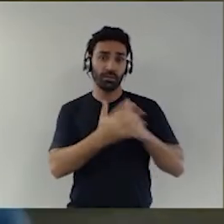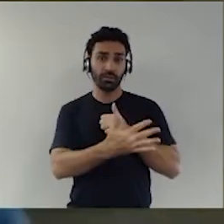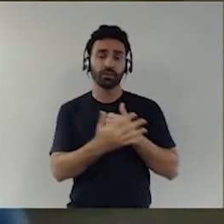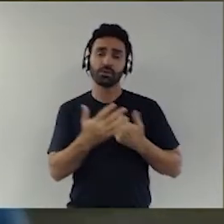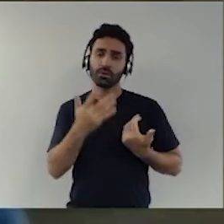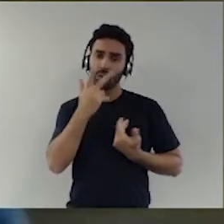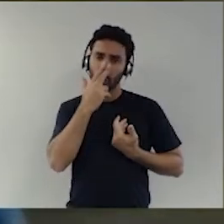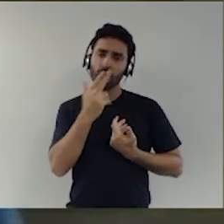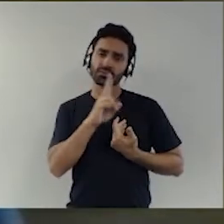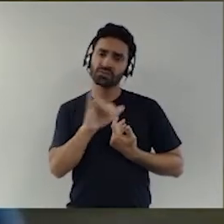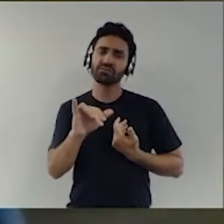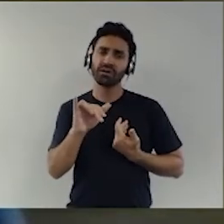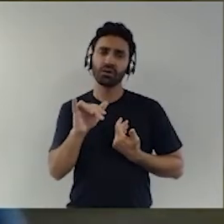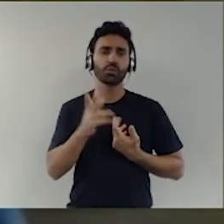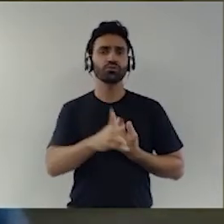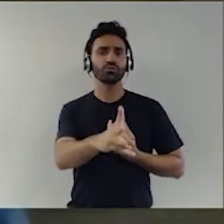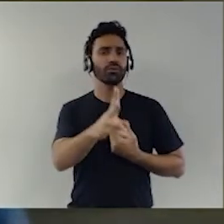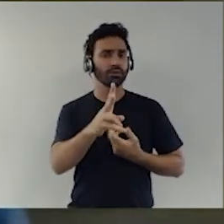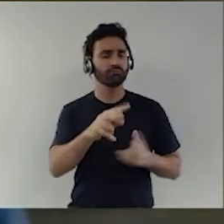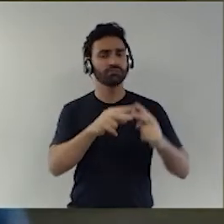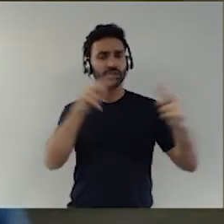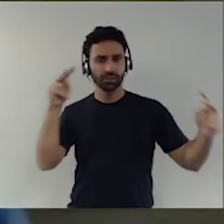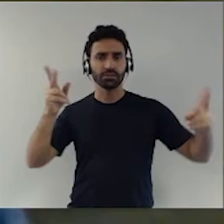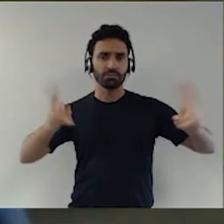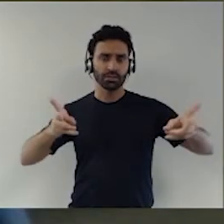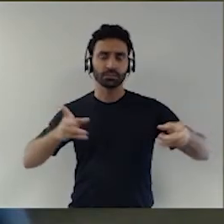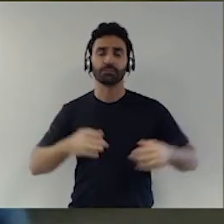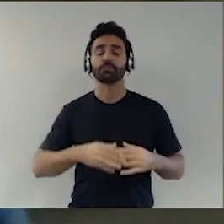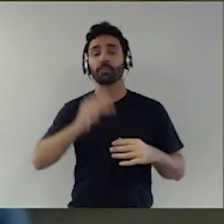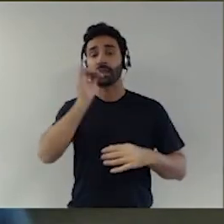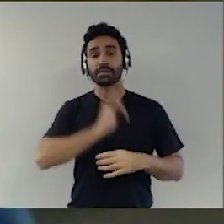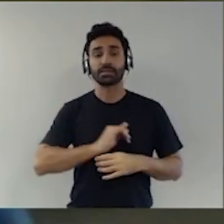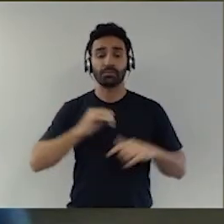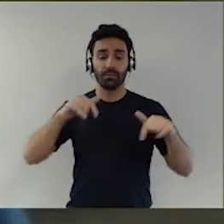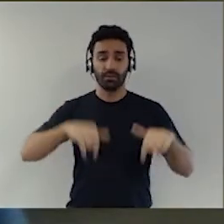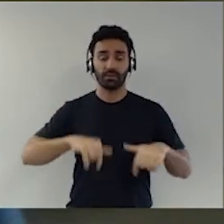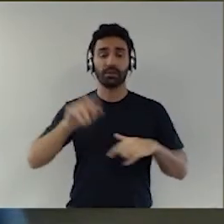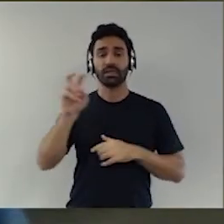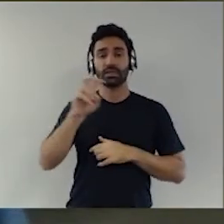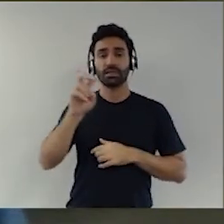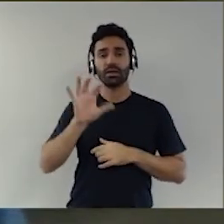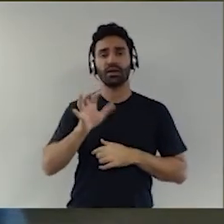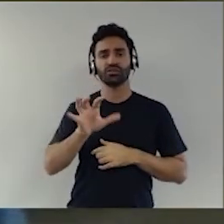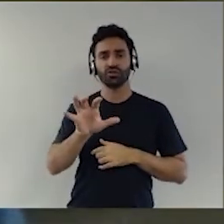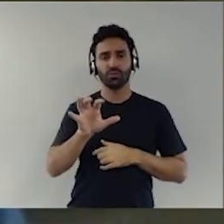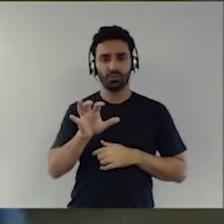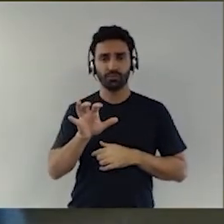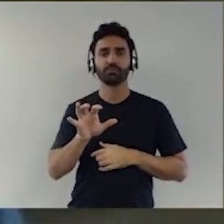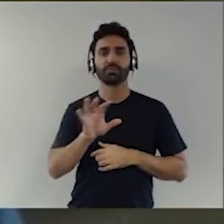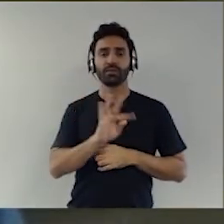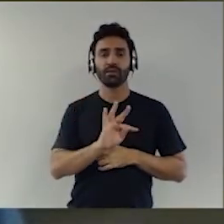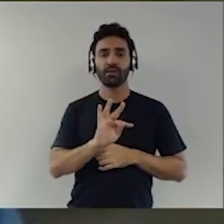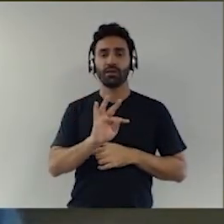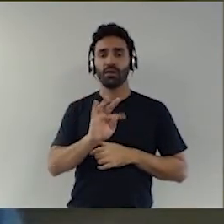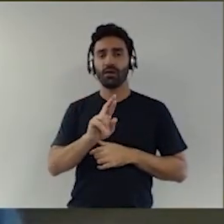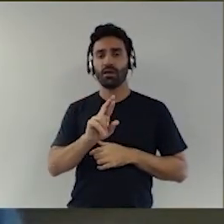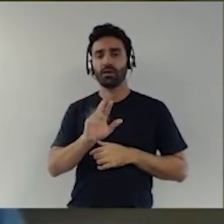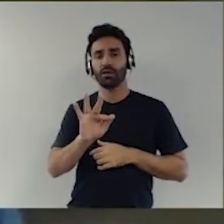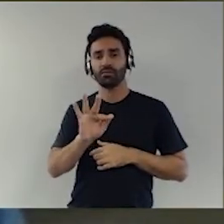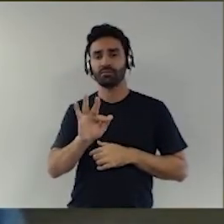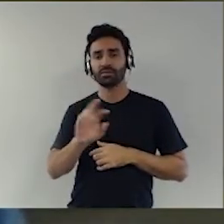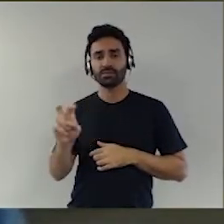tendem a ser consolidadas. Por exemplo, aqui na 5ª região, por exemplo, o